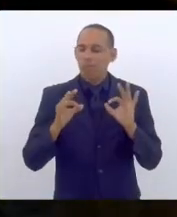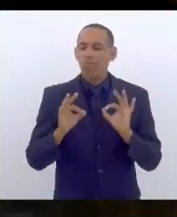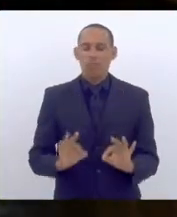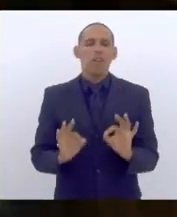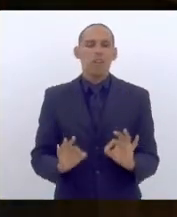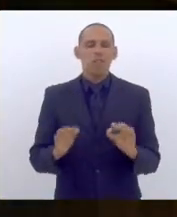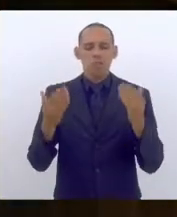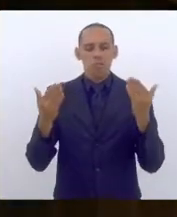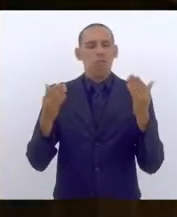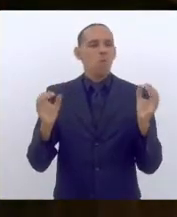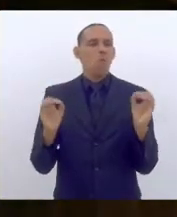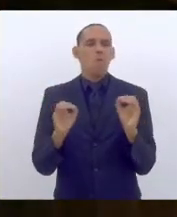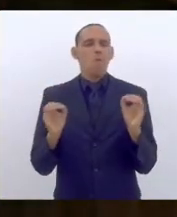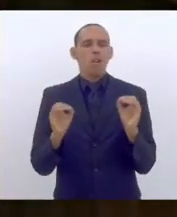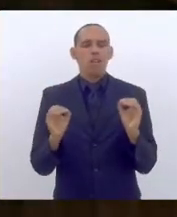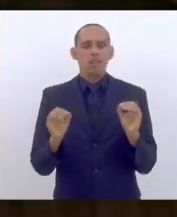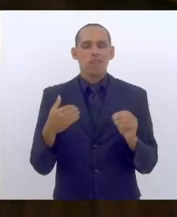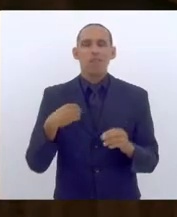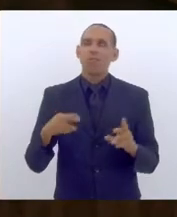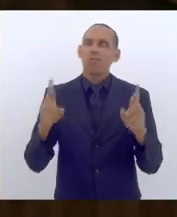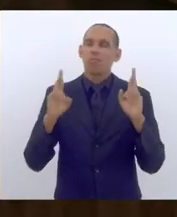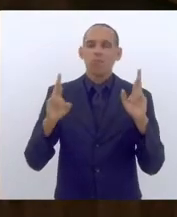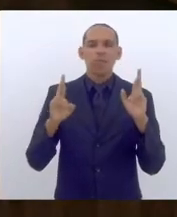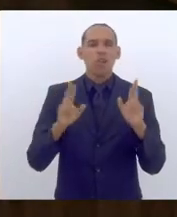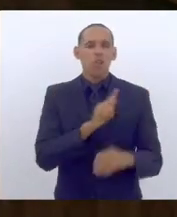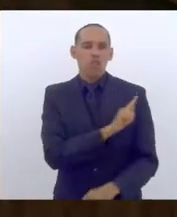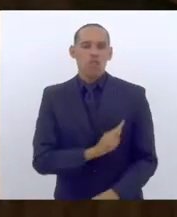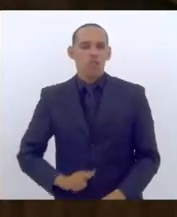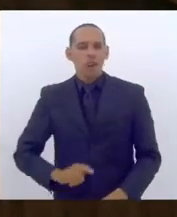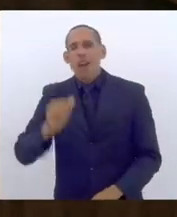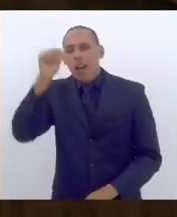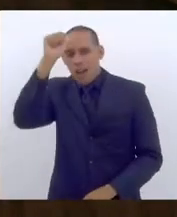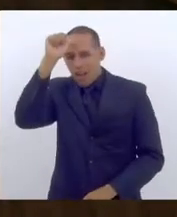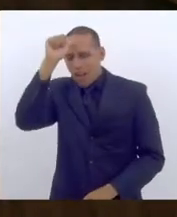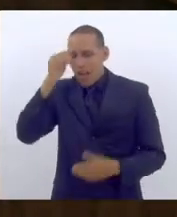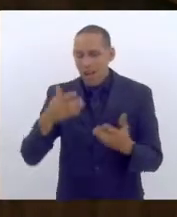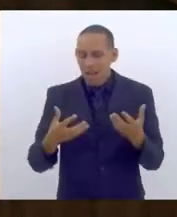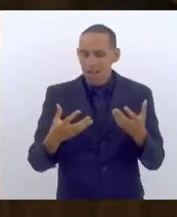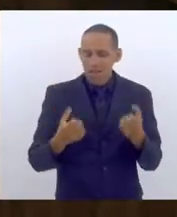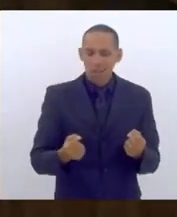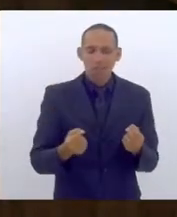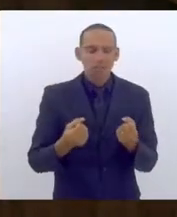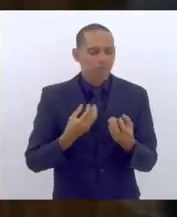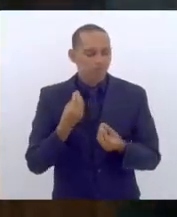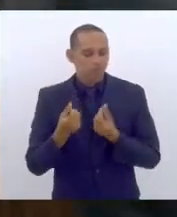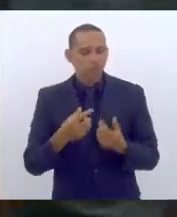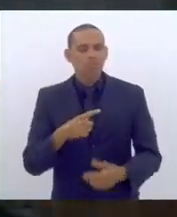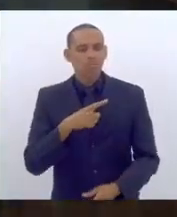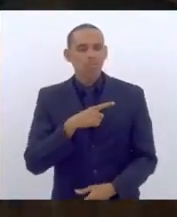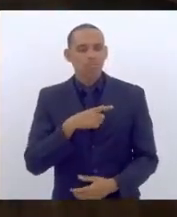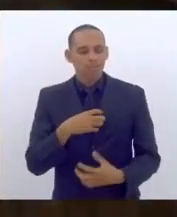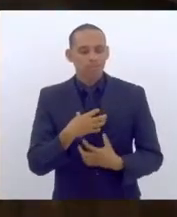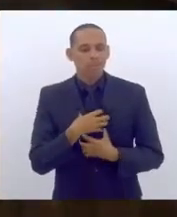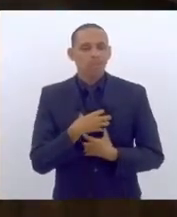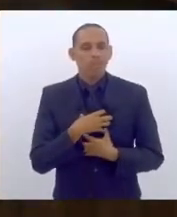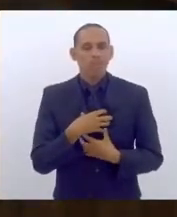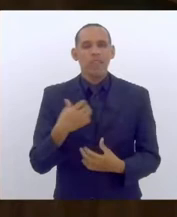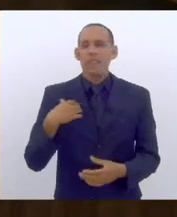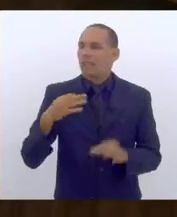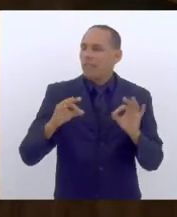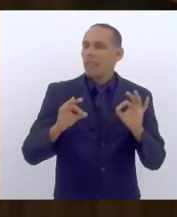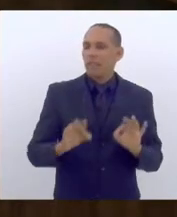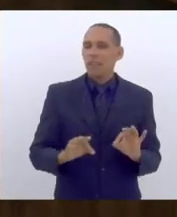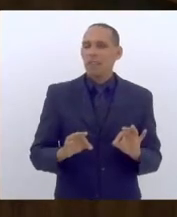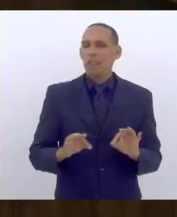Espero que o governador Cláudio Castro seja sensível essa questão eu não tenho a menor dúvida momento